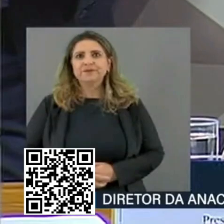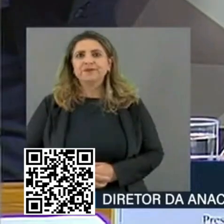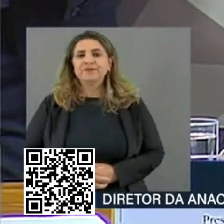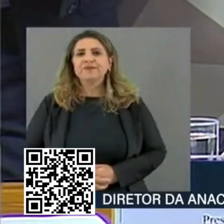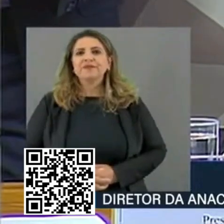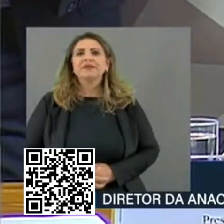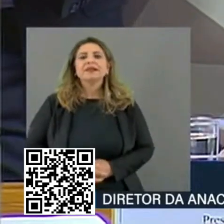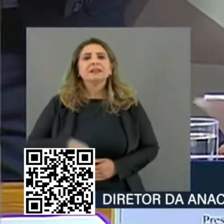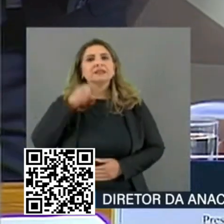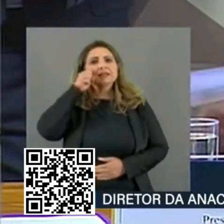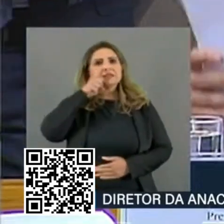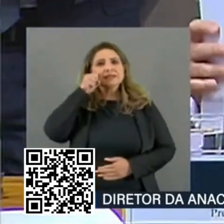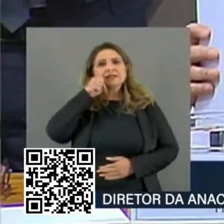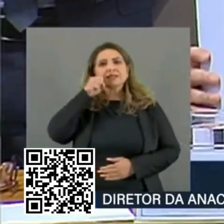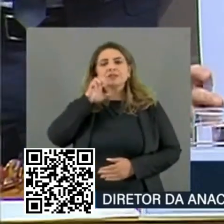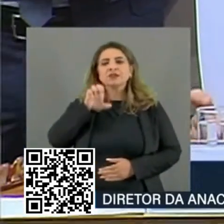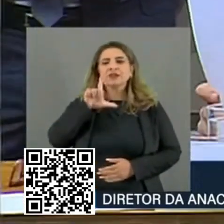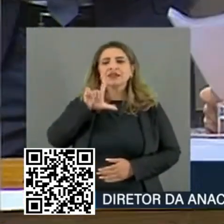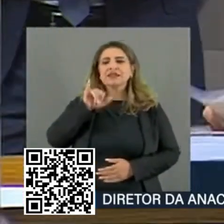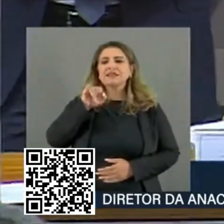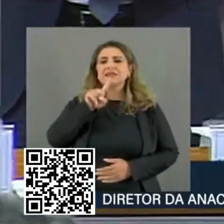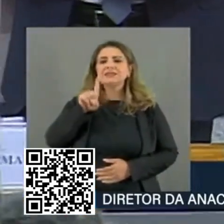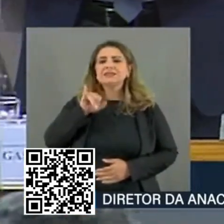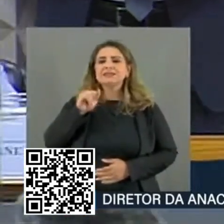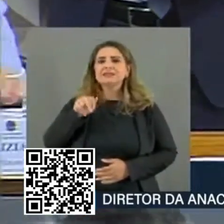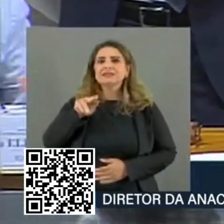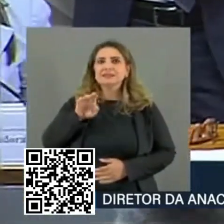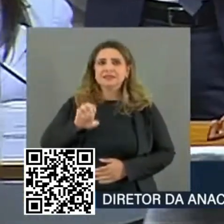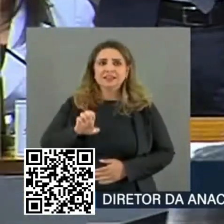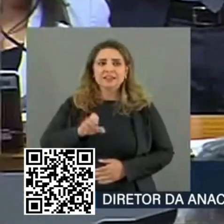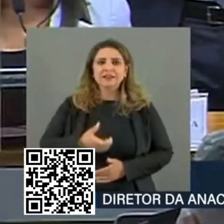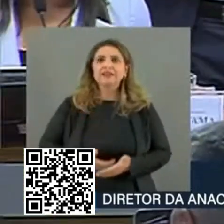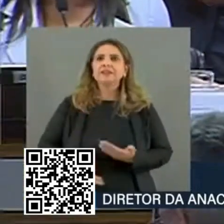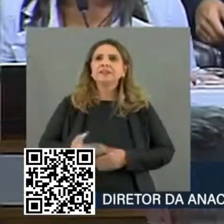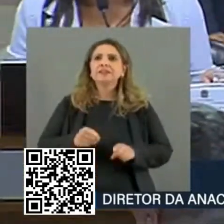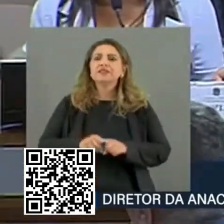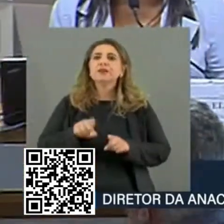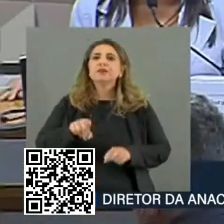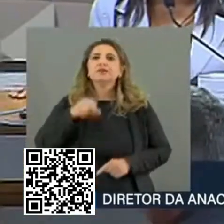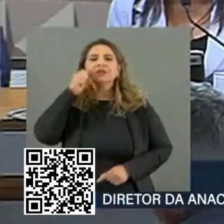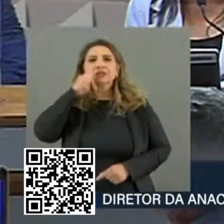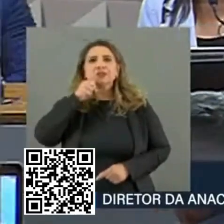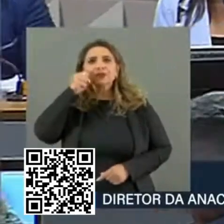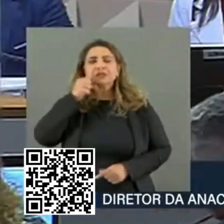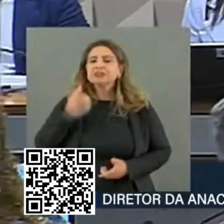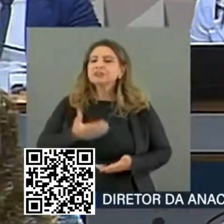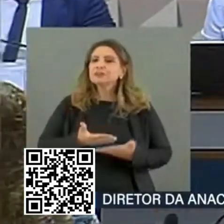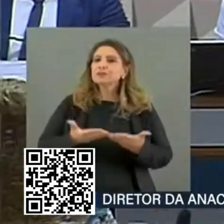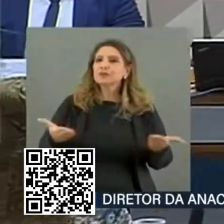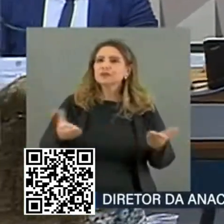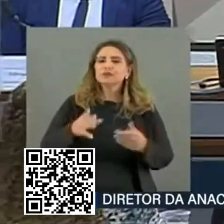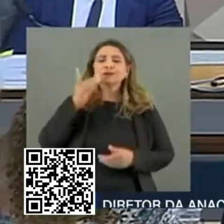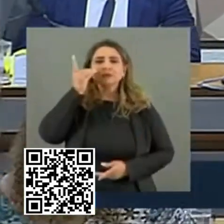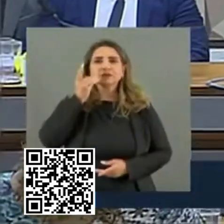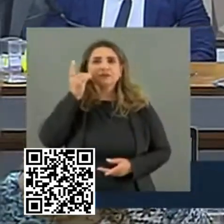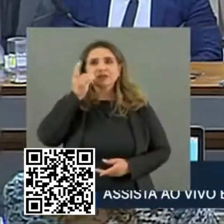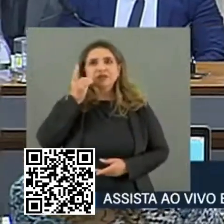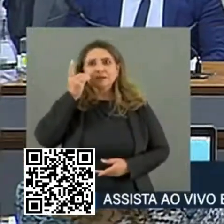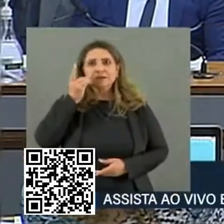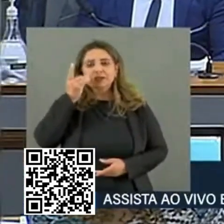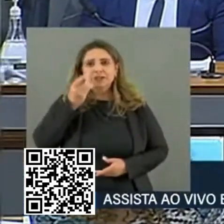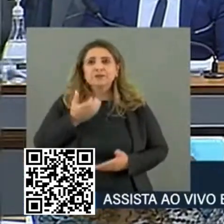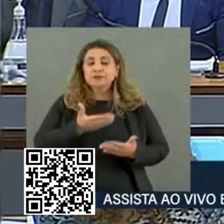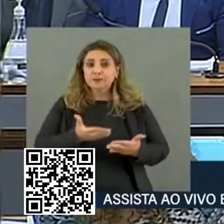relatora, senadora Elisiane Gama. Senhor presidente, senhores colegas, senadores, senadoras, deputados, deputadas,